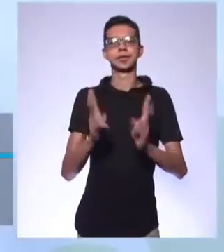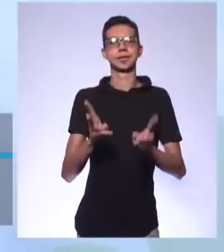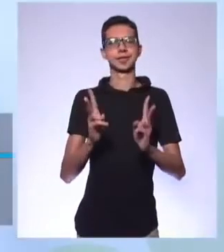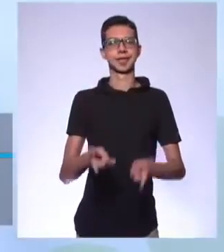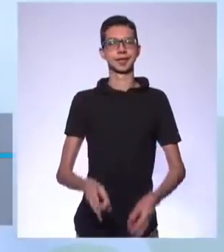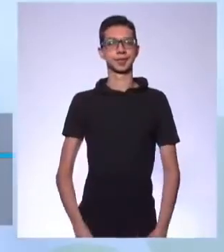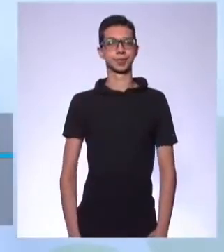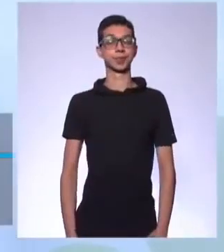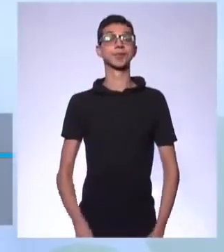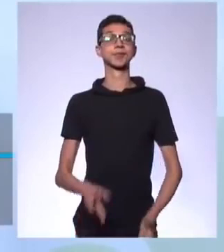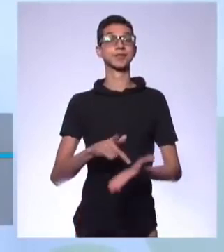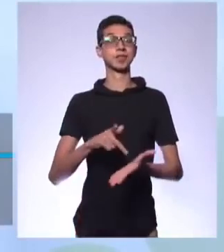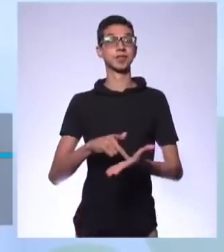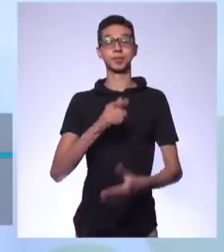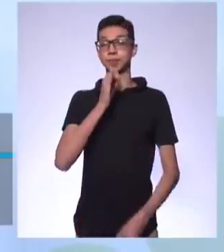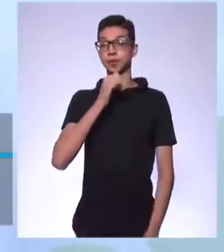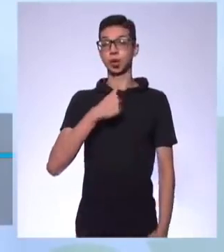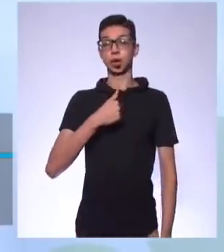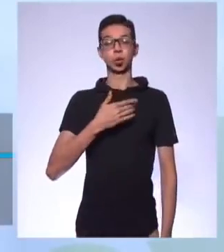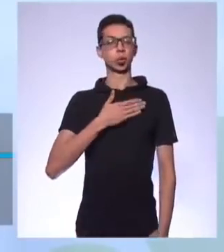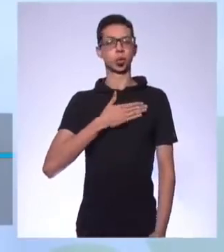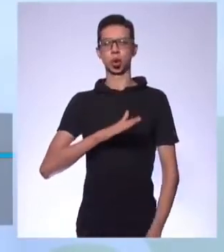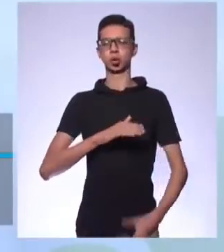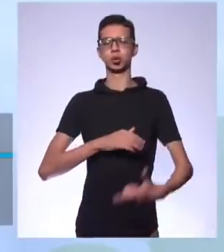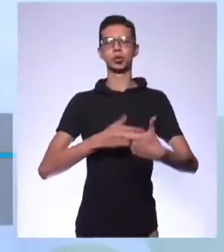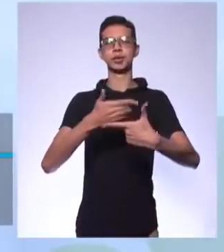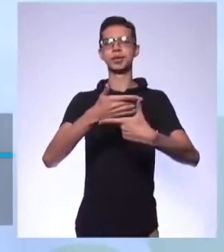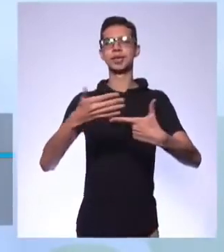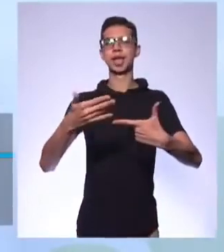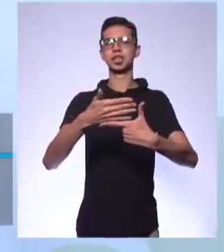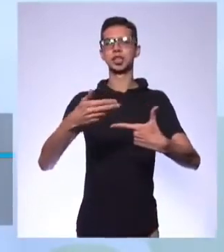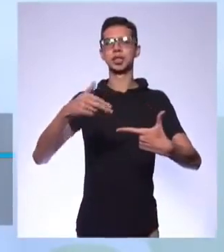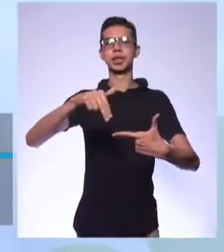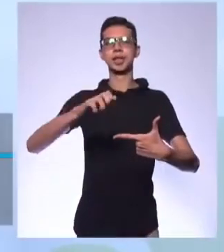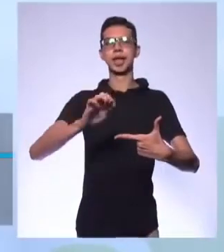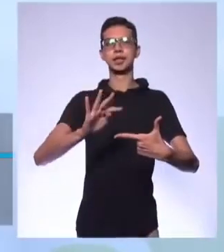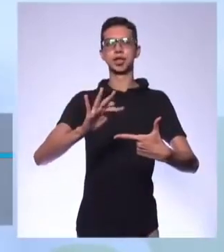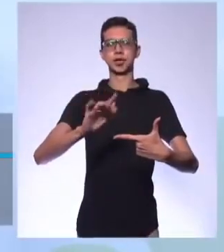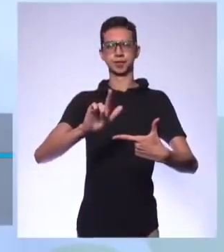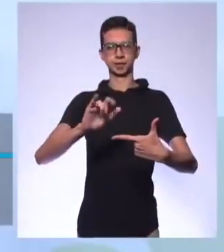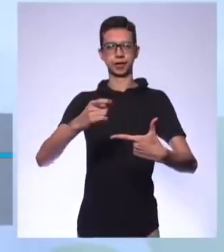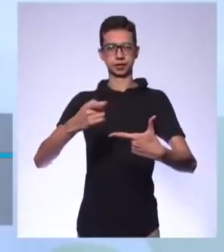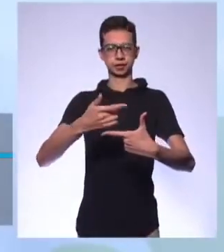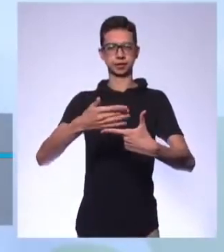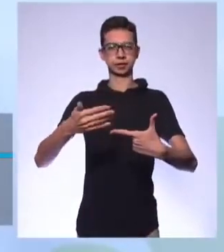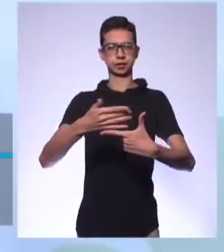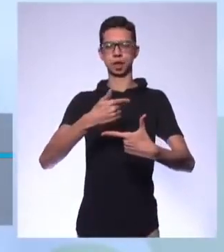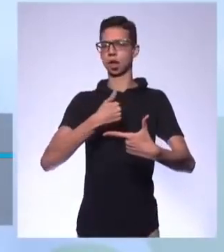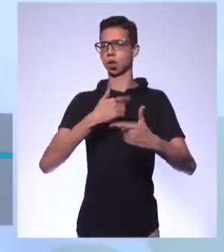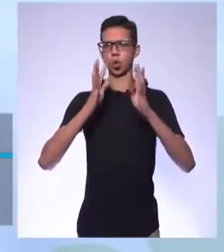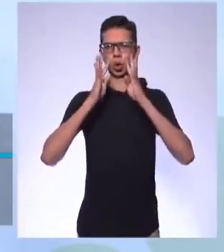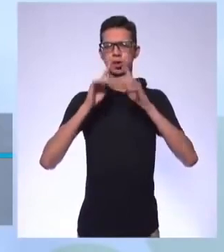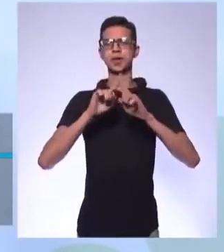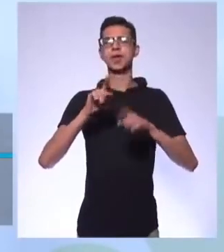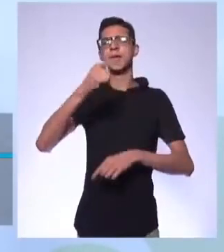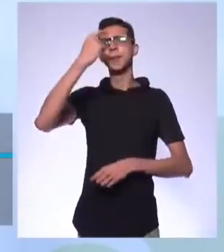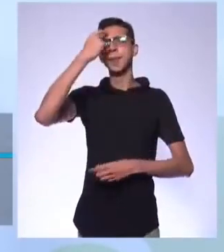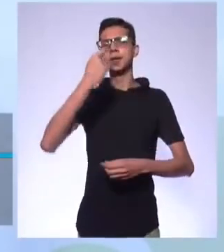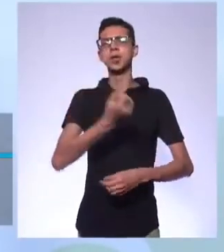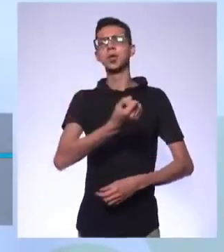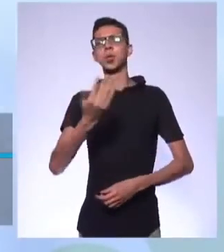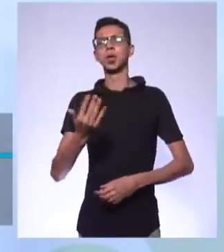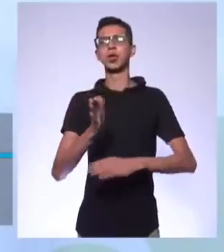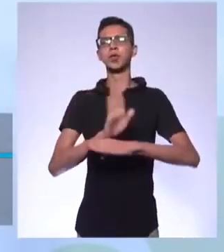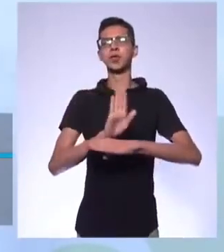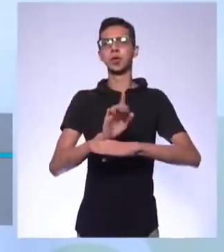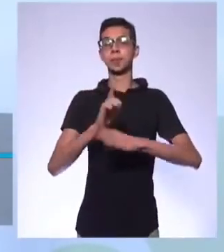Por exemplo, eu não sou a fã do Netflix, não assisto tanto, mas pensem, quantos filmes você assiste? É mais qualidade ou quantidade?